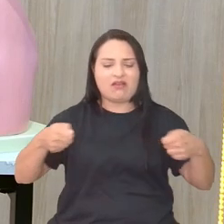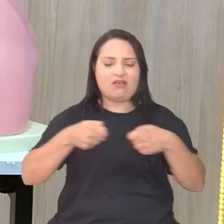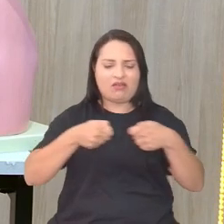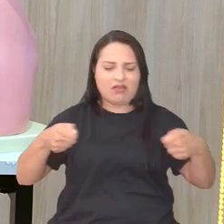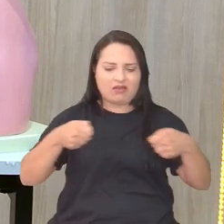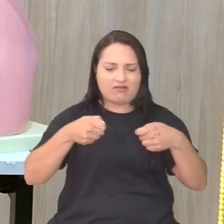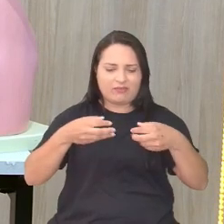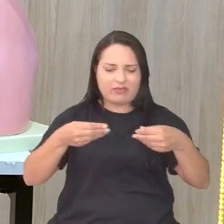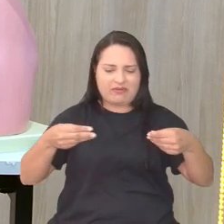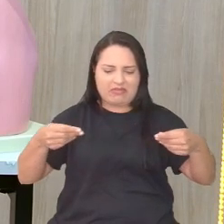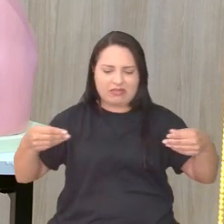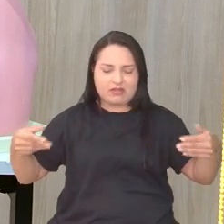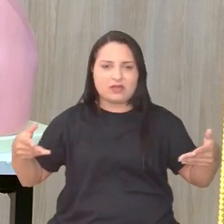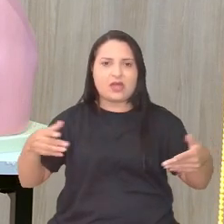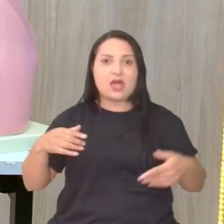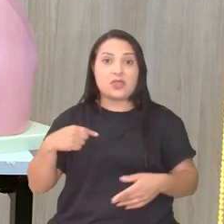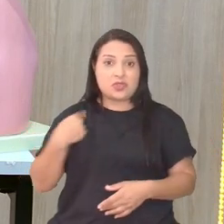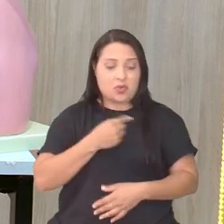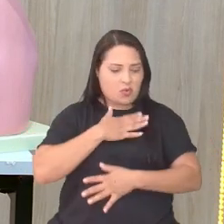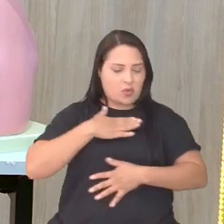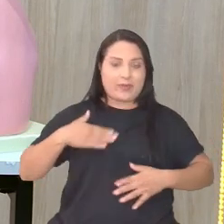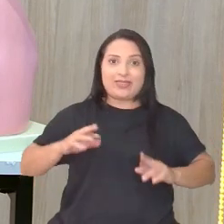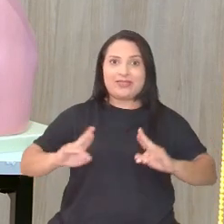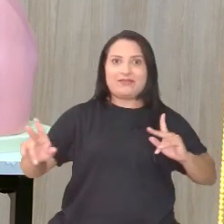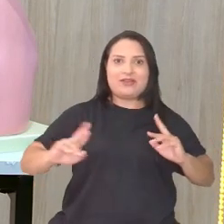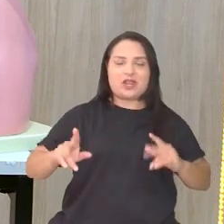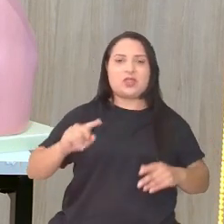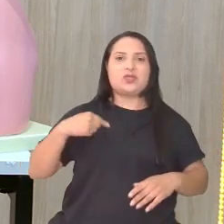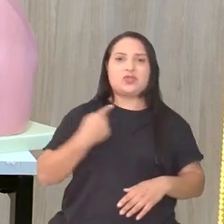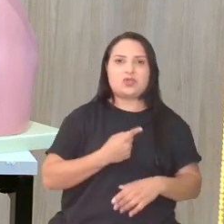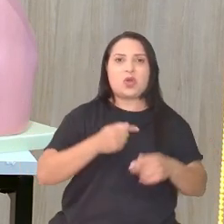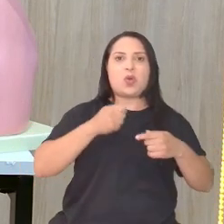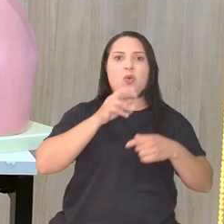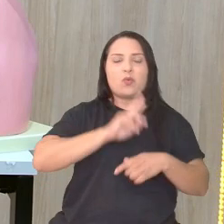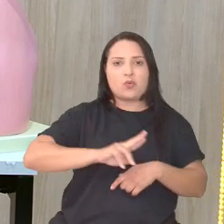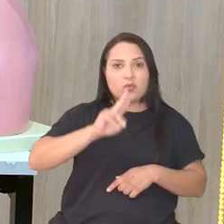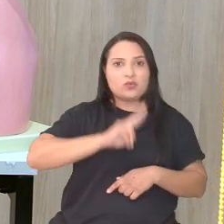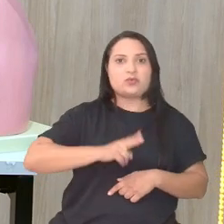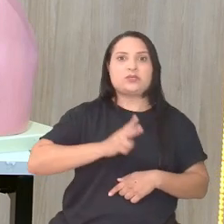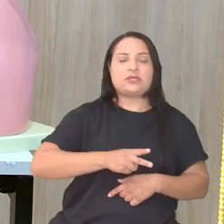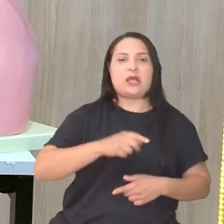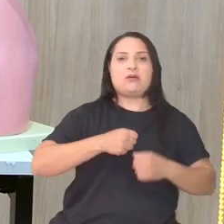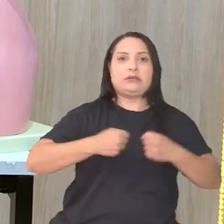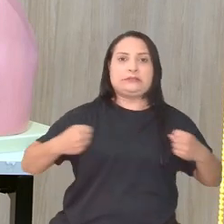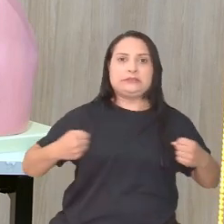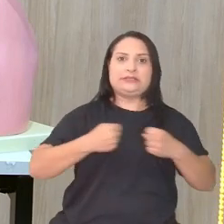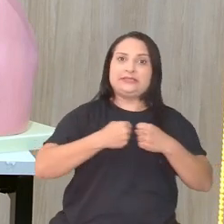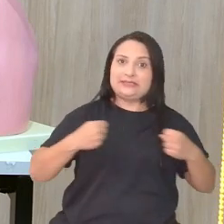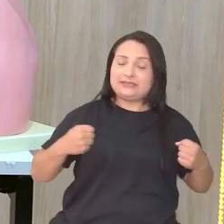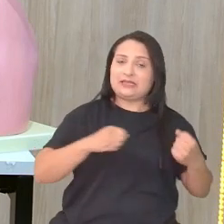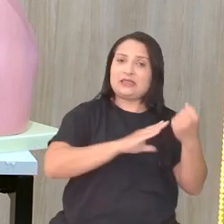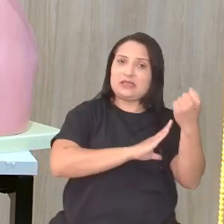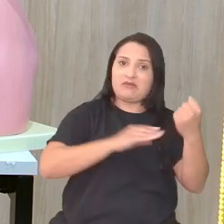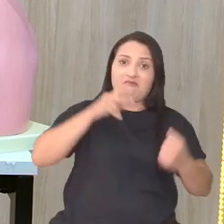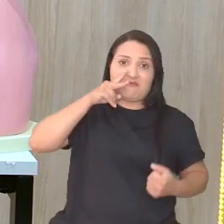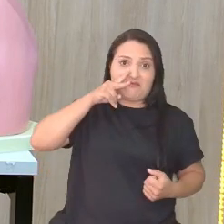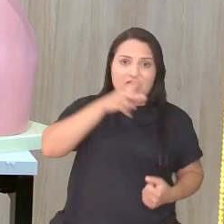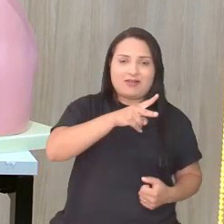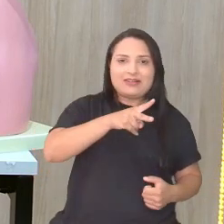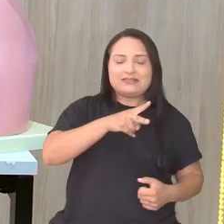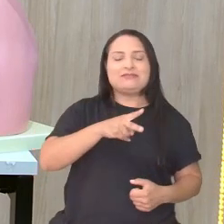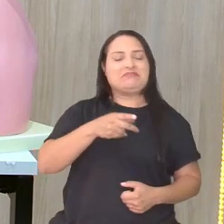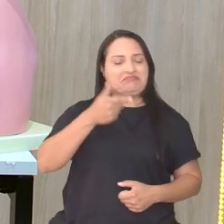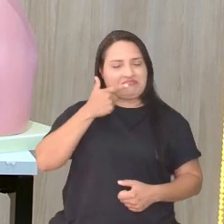Os nossos elásticos são diferentes. Quanto mais a gente usa, mais ele vai tornar bem mais eficaz, bem mais, vamos dizer